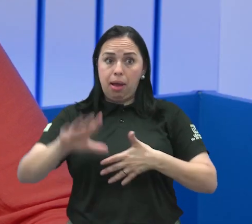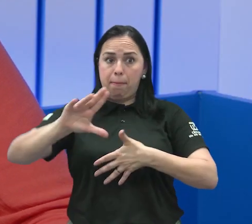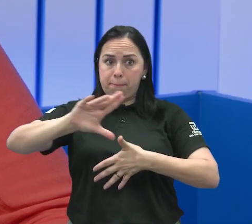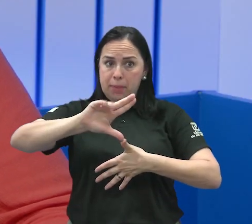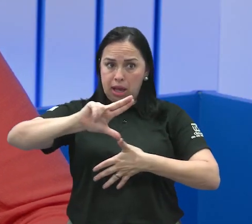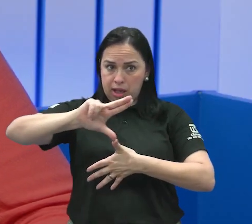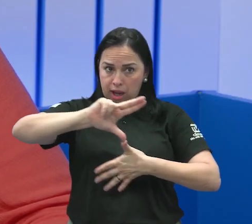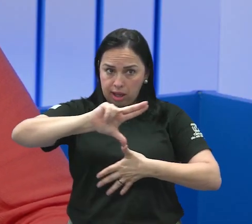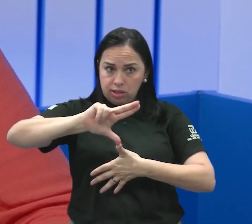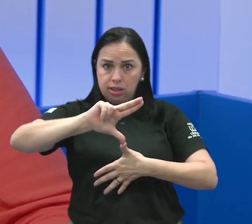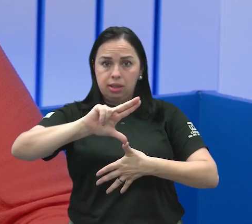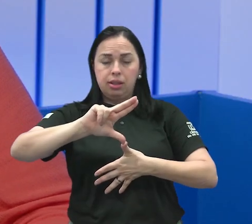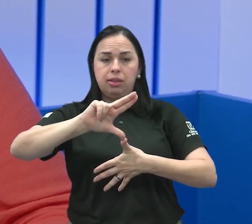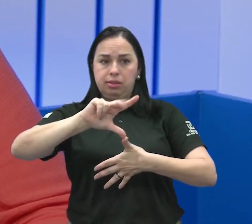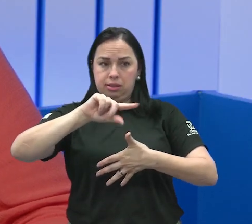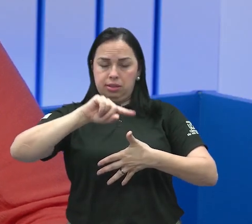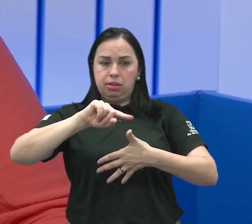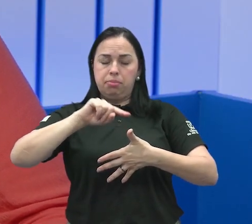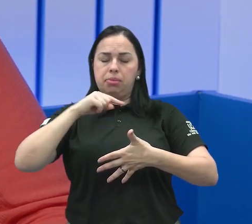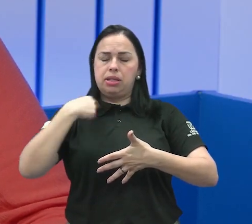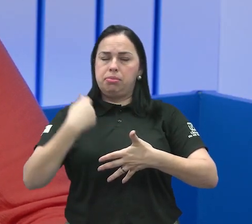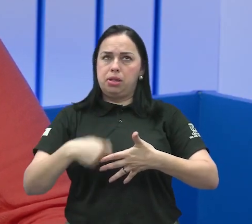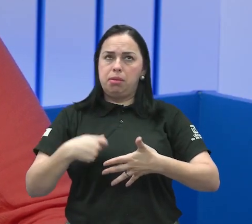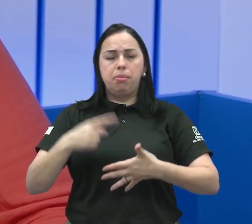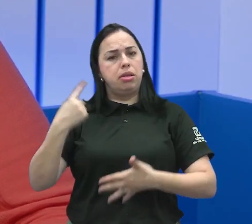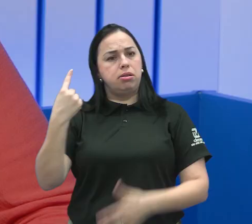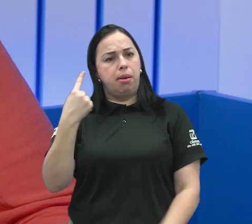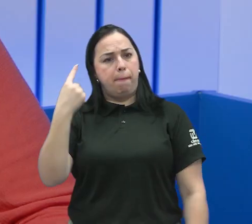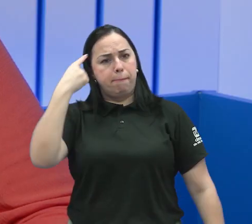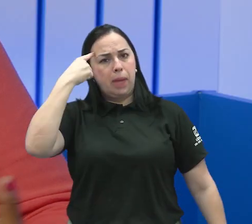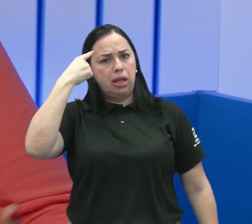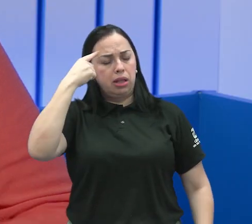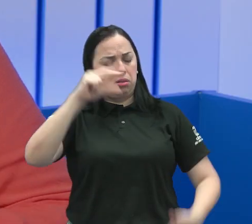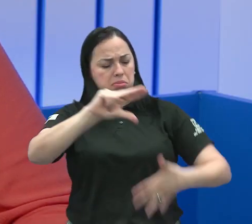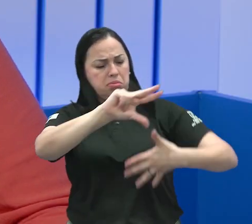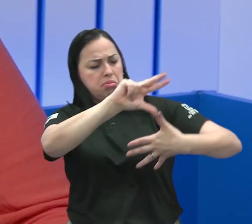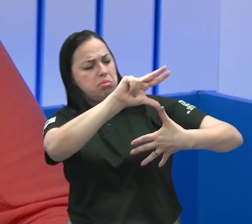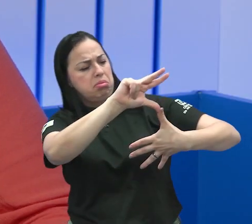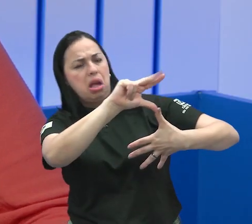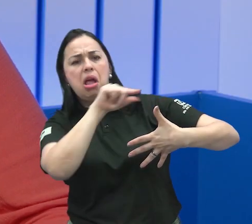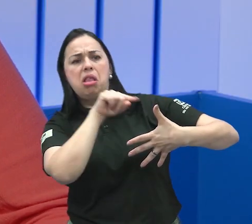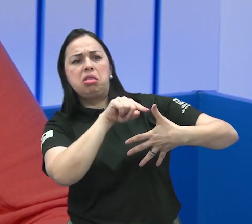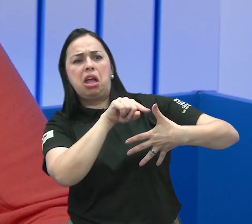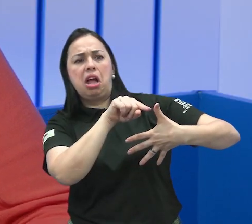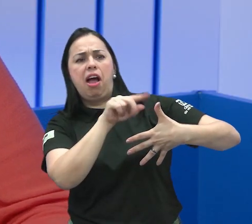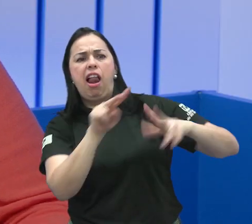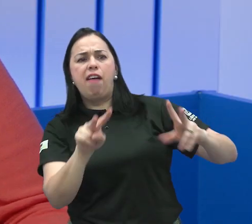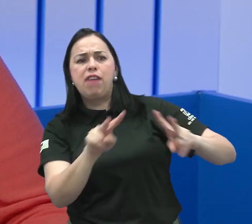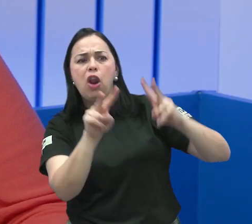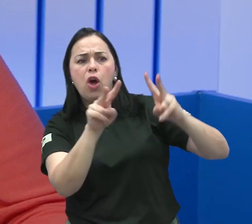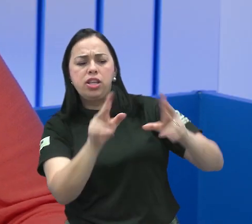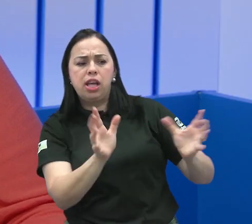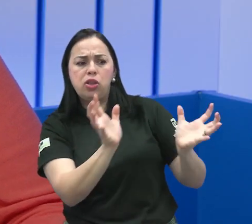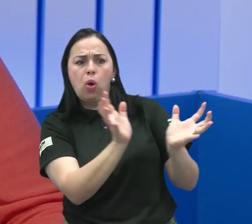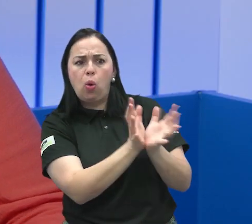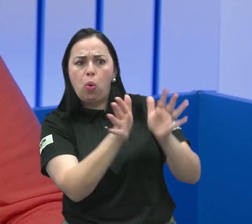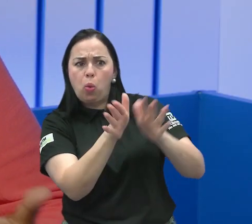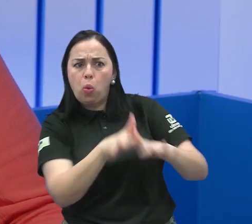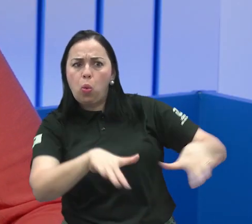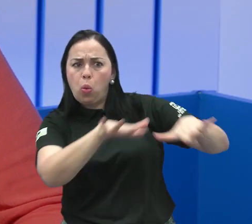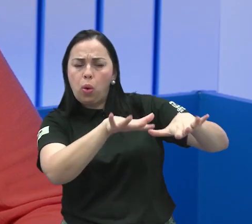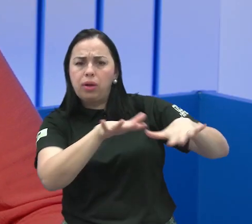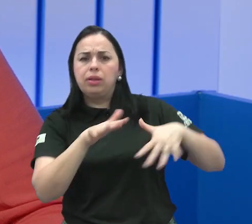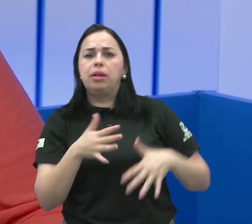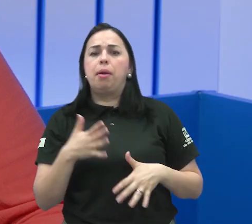América Latina, então, primeiro a gente tem que pensar o que é essa América Latina, né? Então, nos